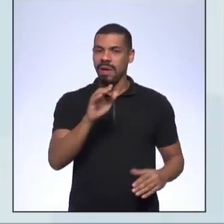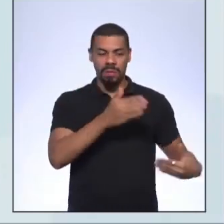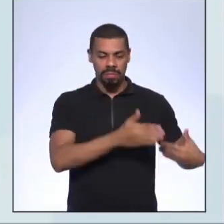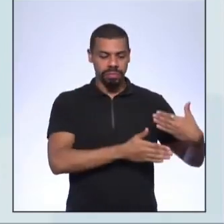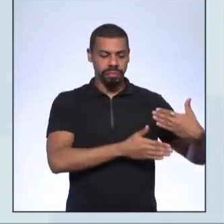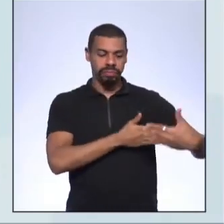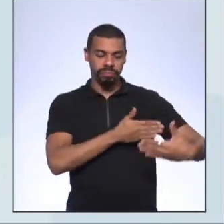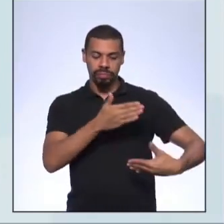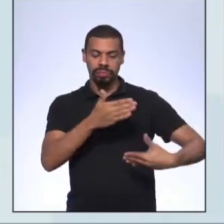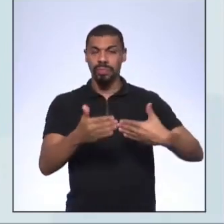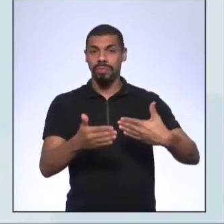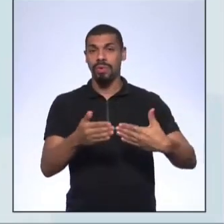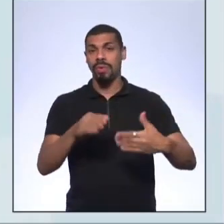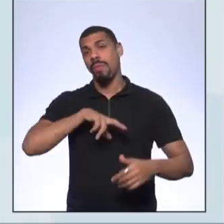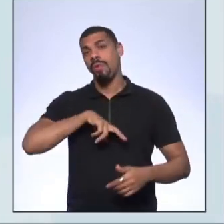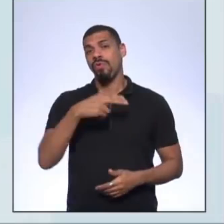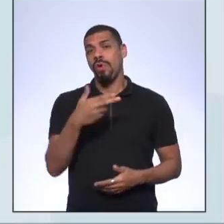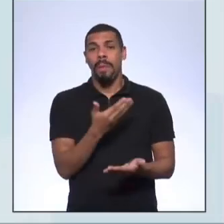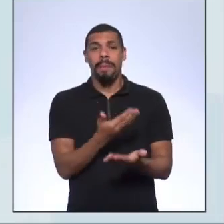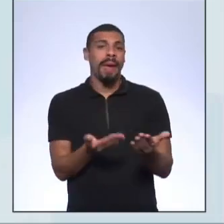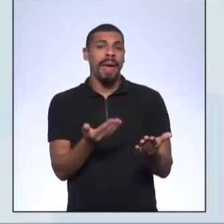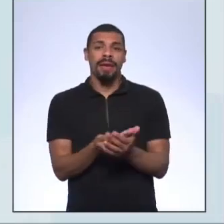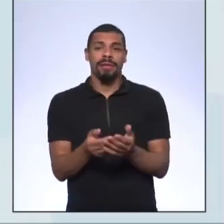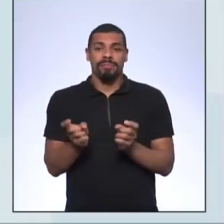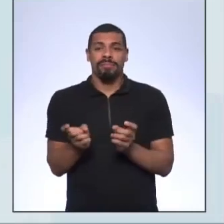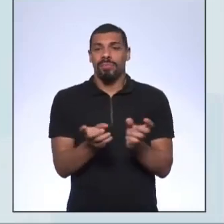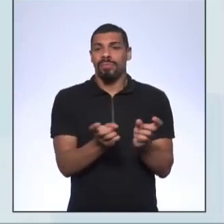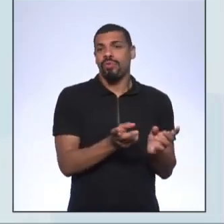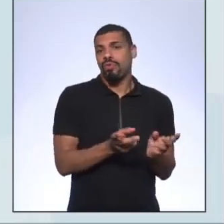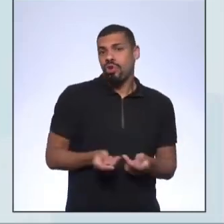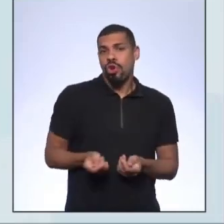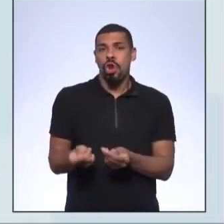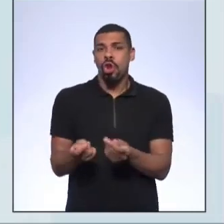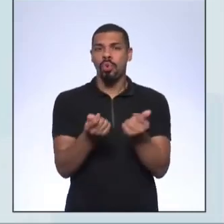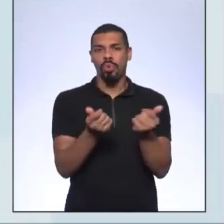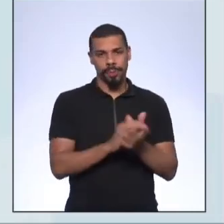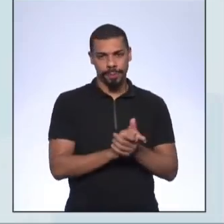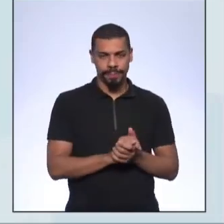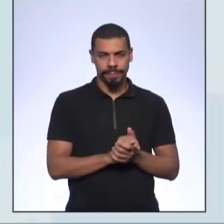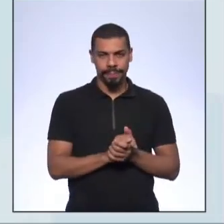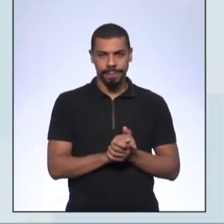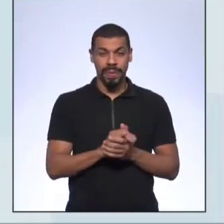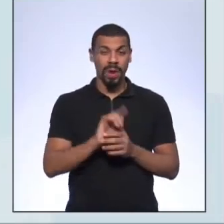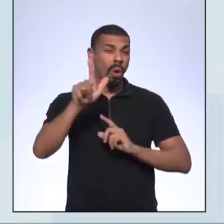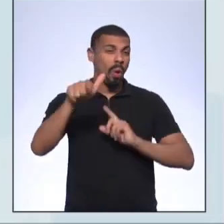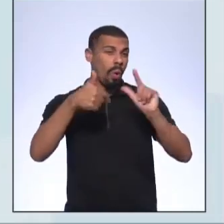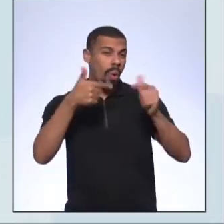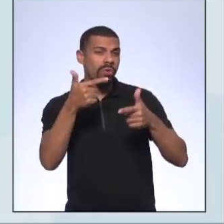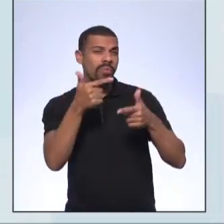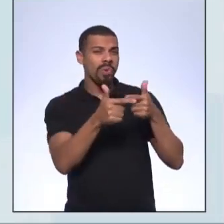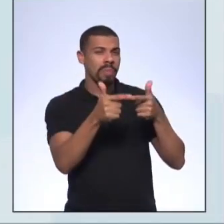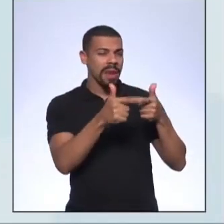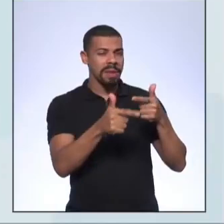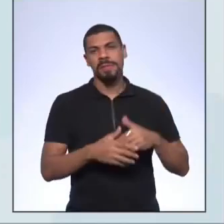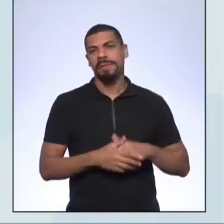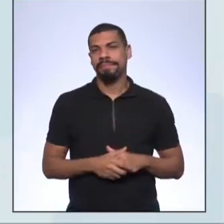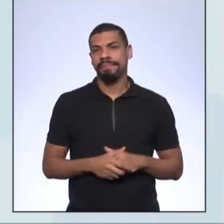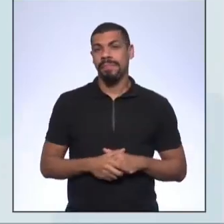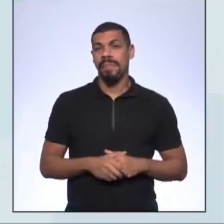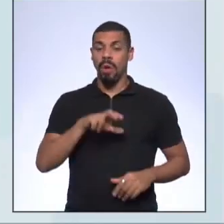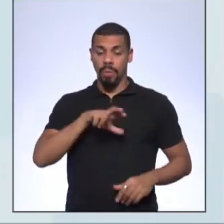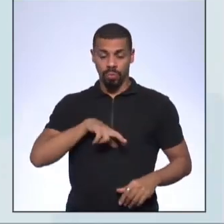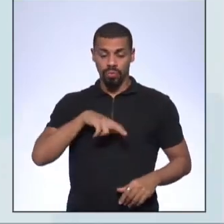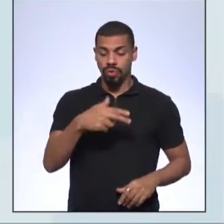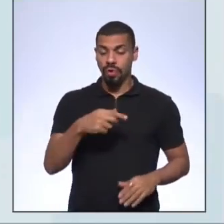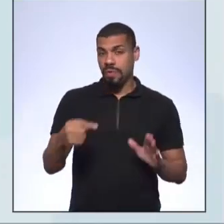Portugal perde lucro. Então, ele quer fazer uma rota direta. Né? Outros fatores que contribuíram. Né? Portugal foi a